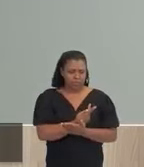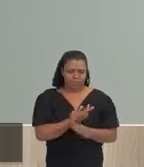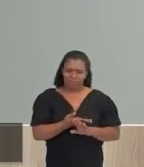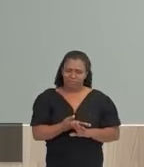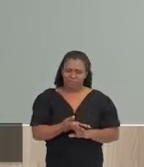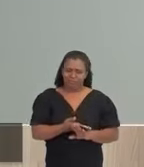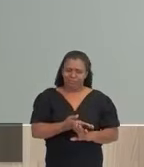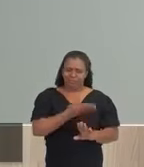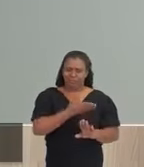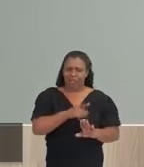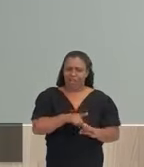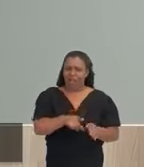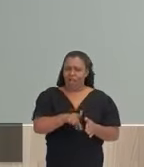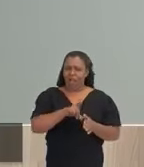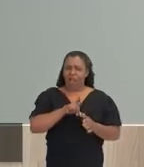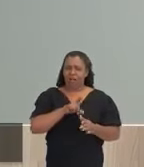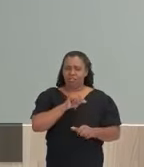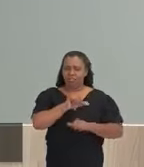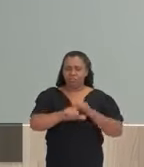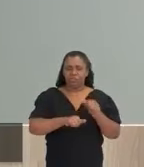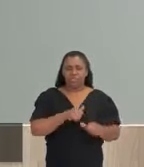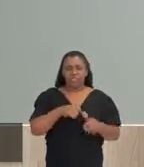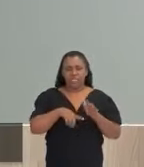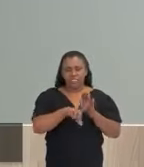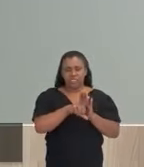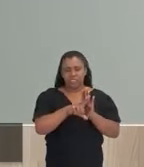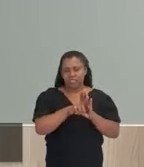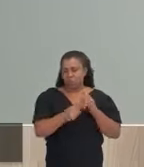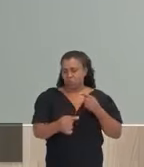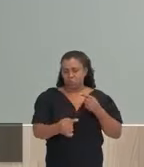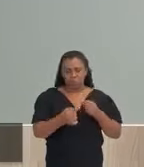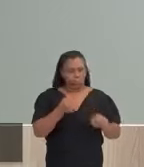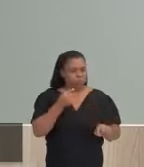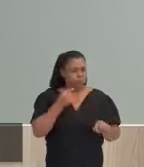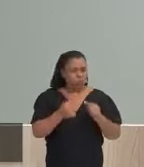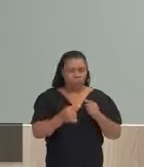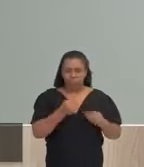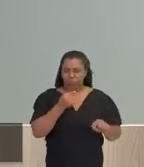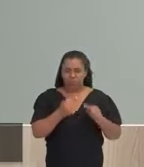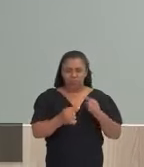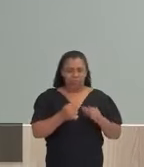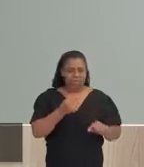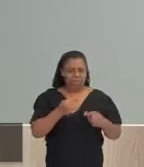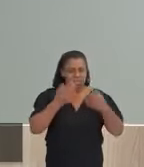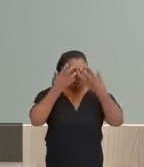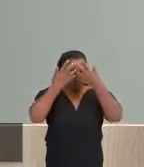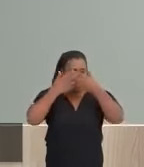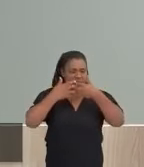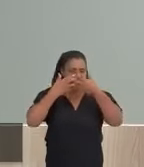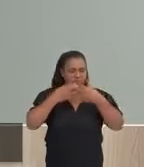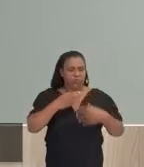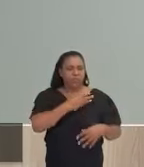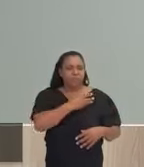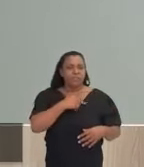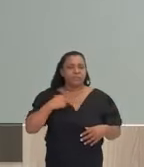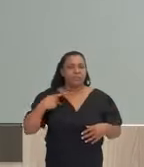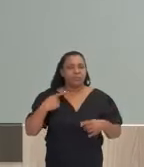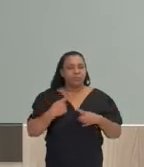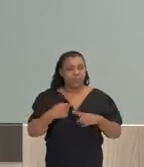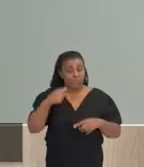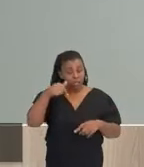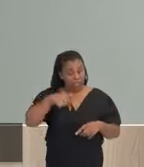seria uma mudança na legislação. Não cabe. Nós estamos fazendo essa reflexão no Ministério do Trabalho, inclusive porque temos estagiários de